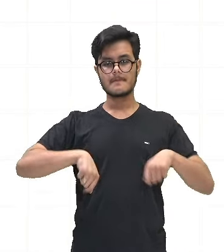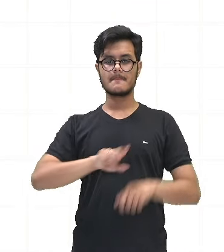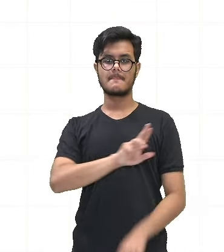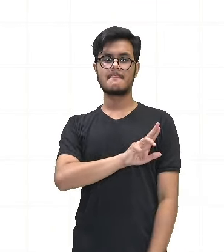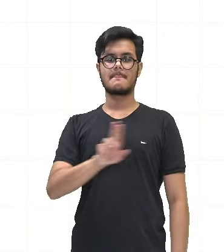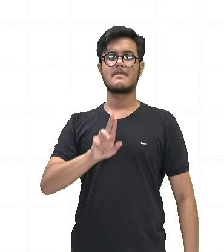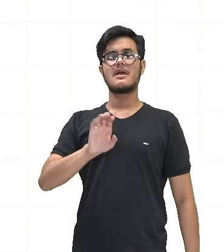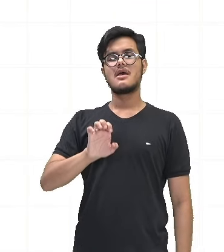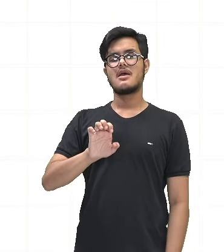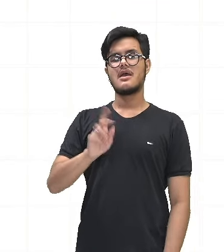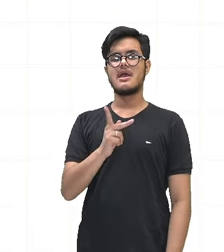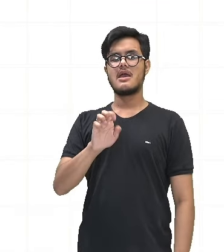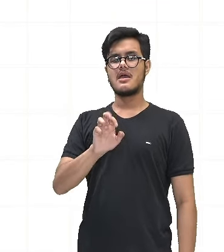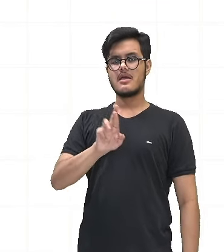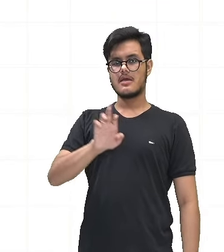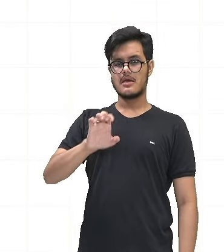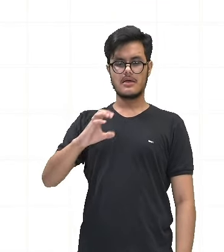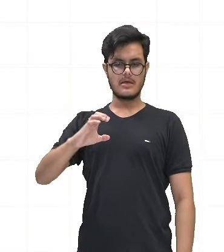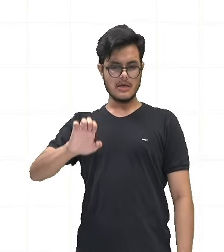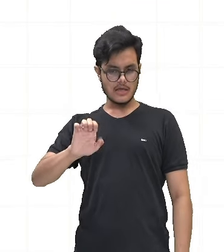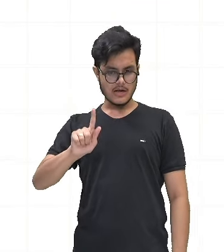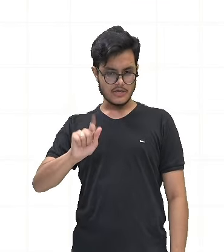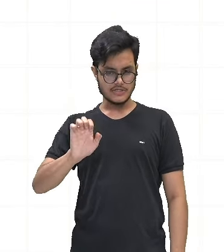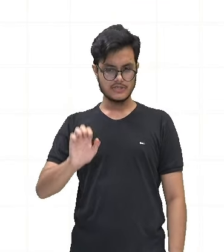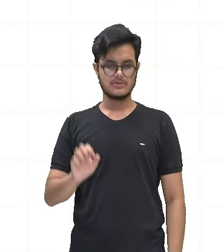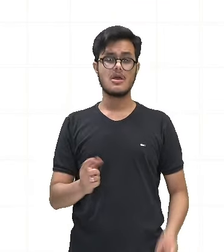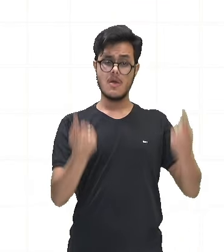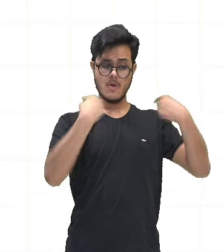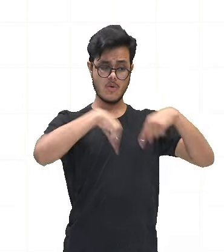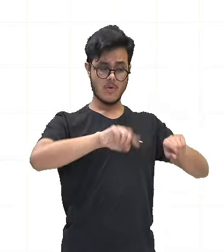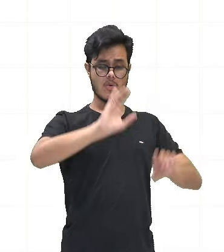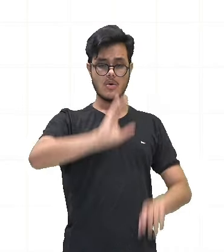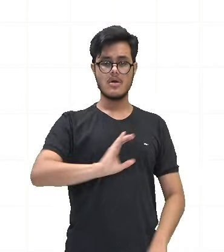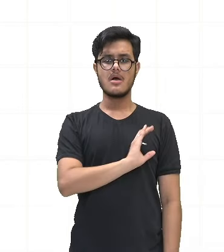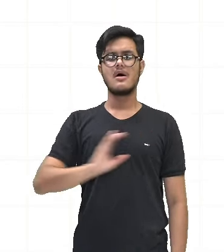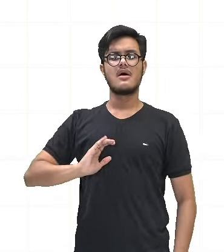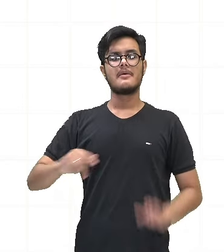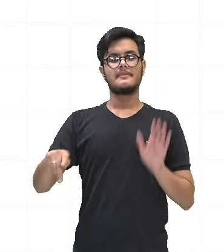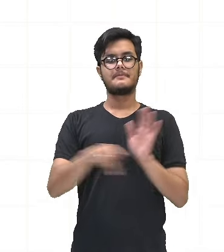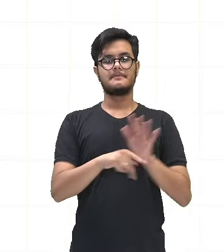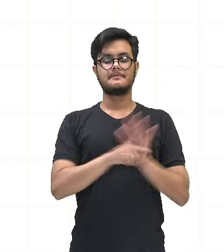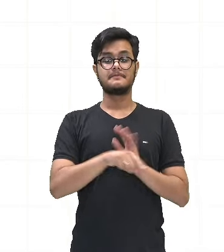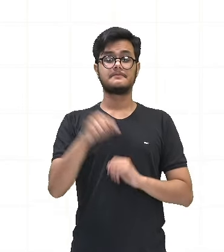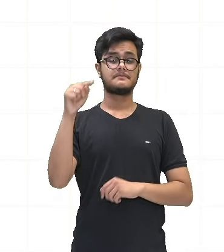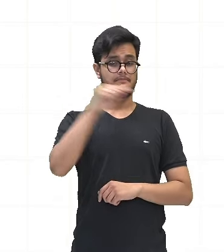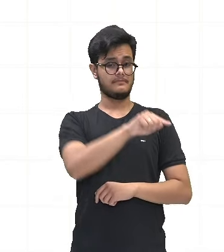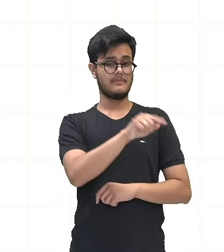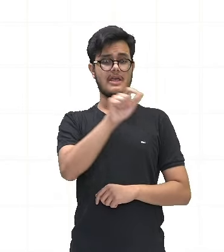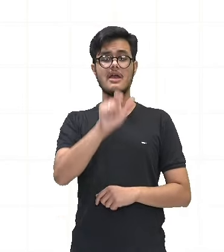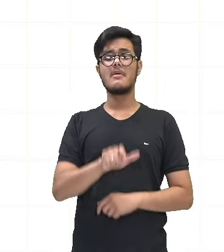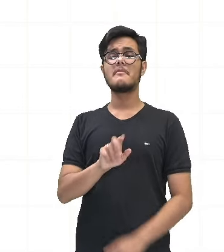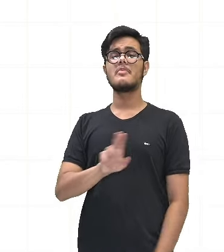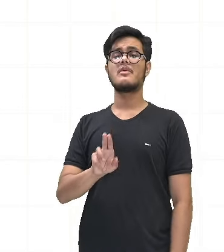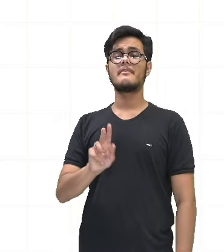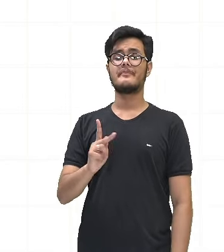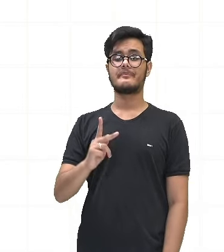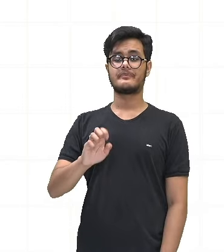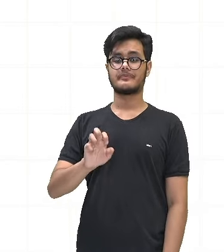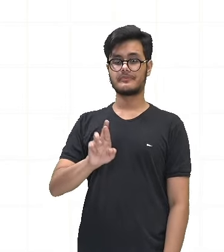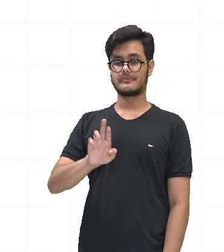Era herege. Quem fazia alguma coisa contra a Igreja Católica era ali caracterizado, nomeado como herege. E